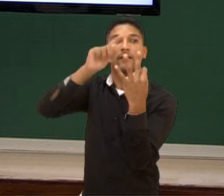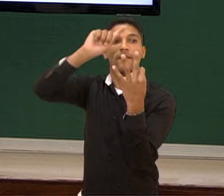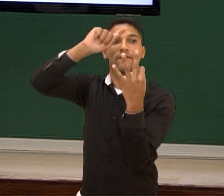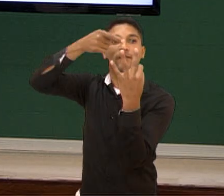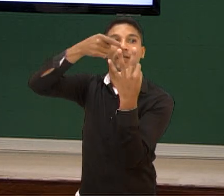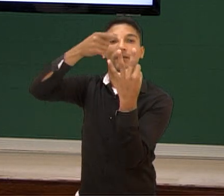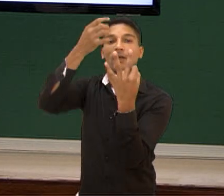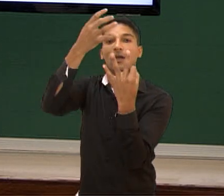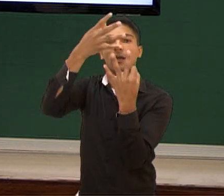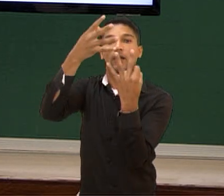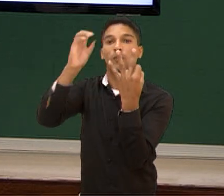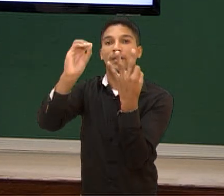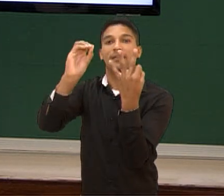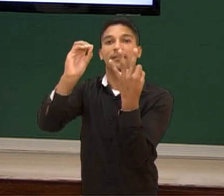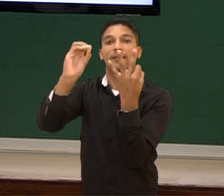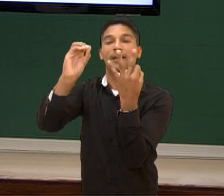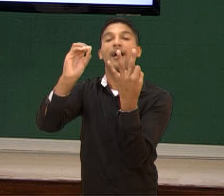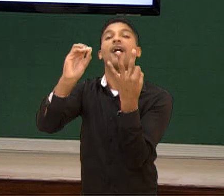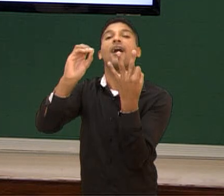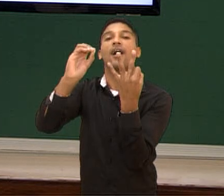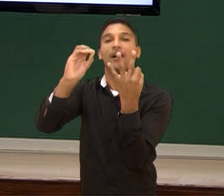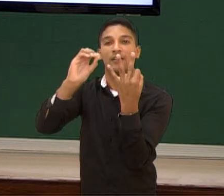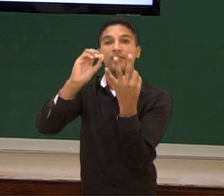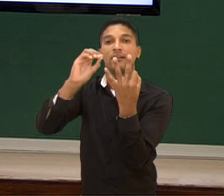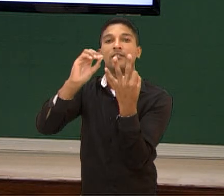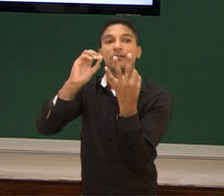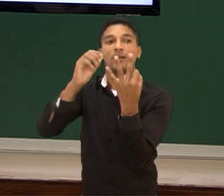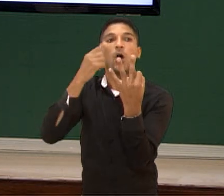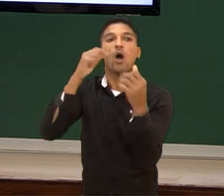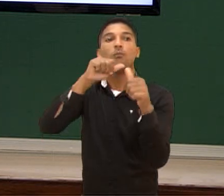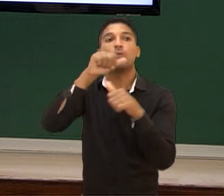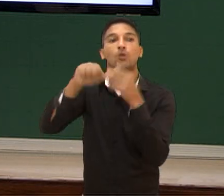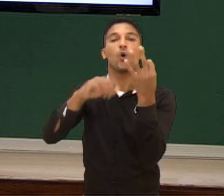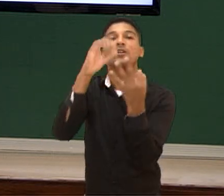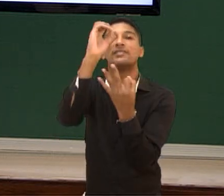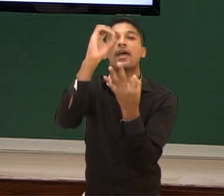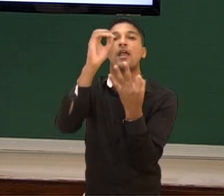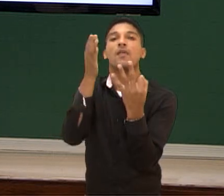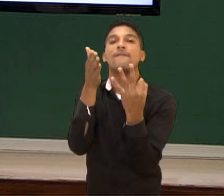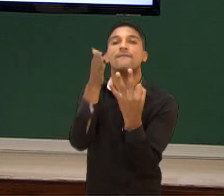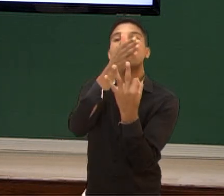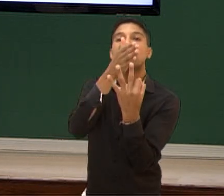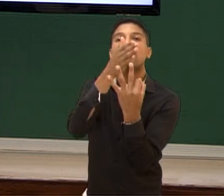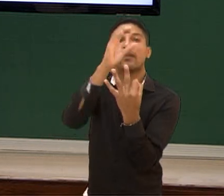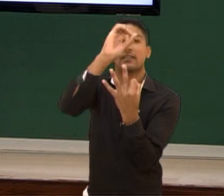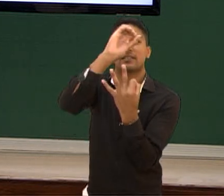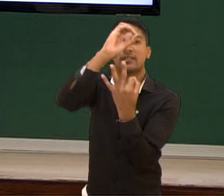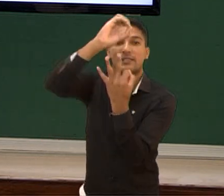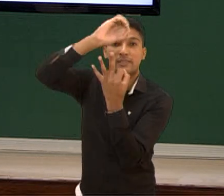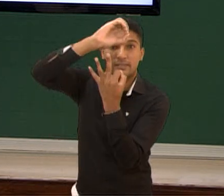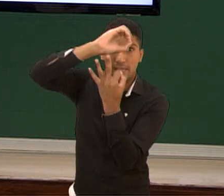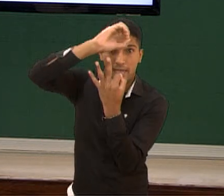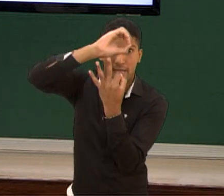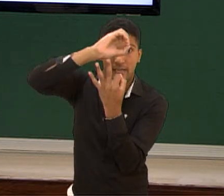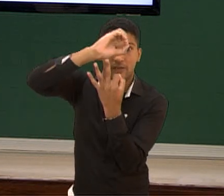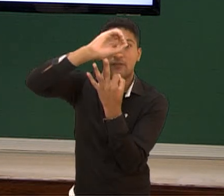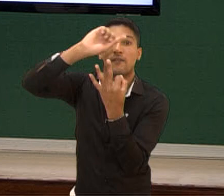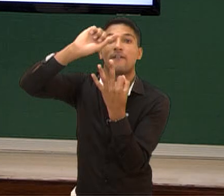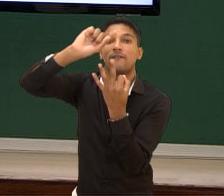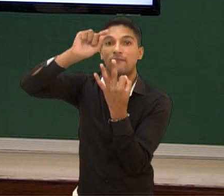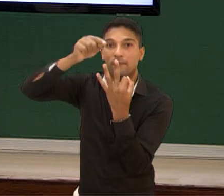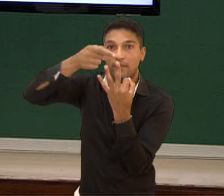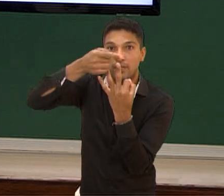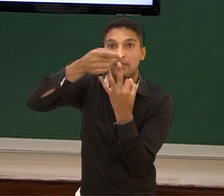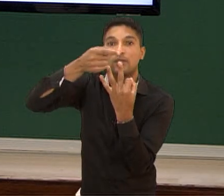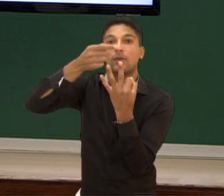tenho 0,40. Mas, olha, o que mudou? O zero. Mas a representação de um todo mudou? Não,